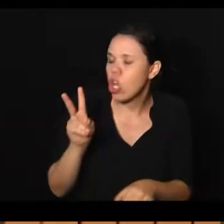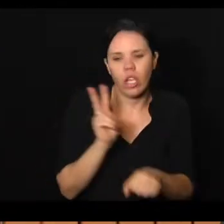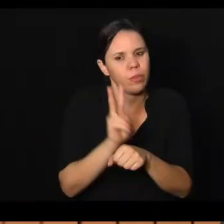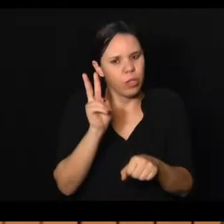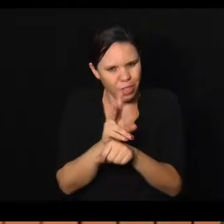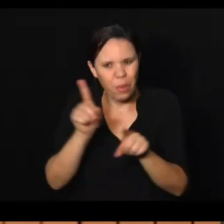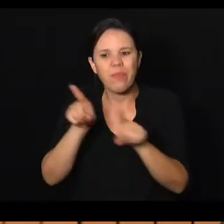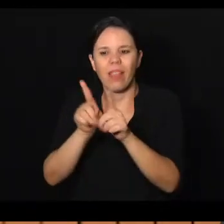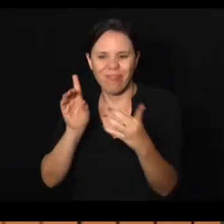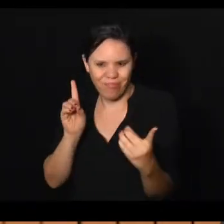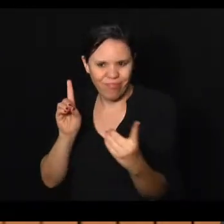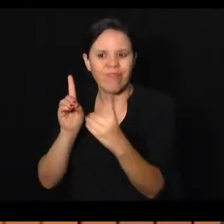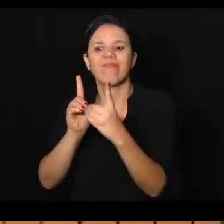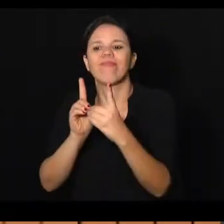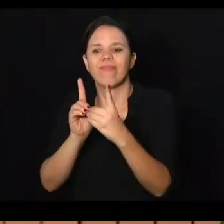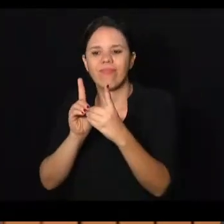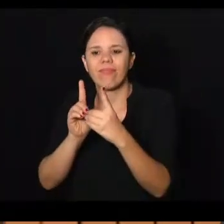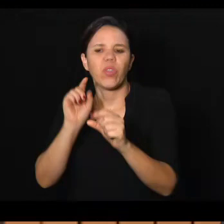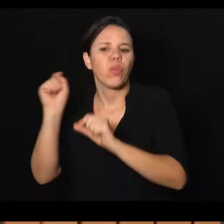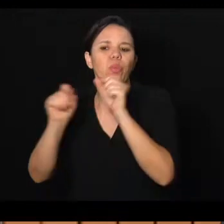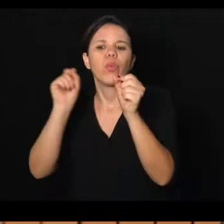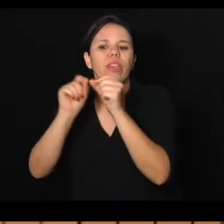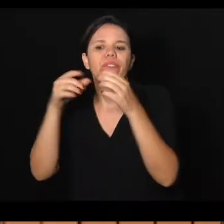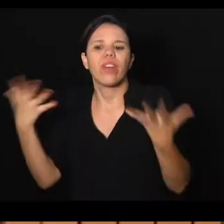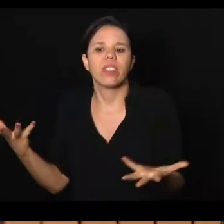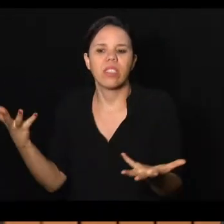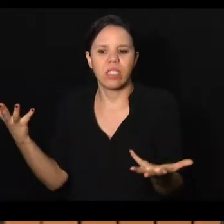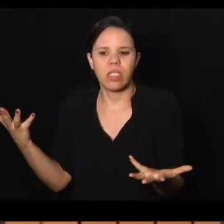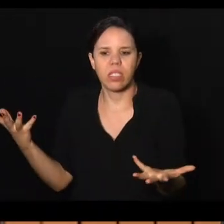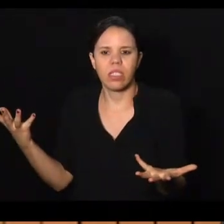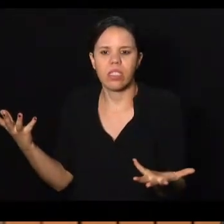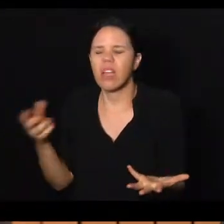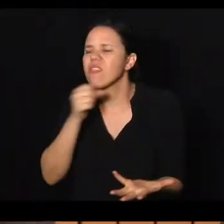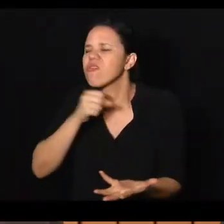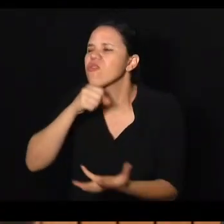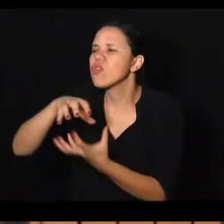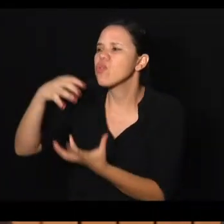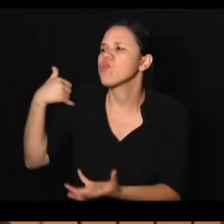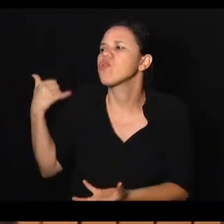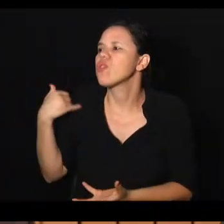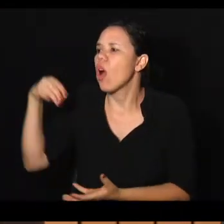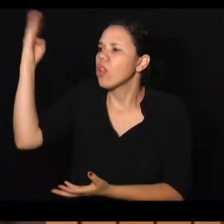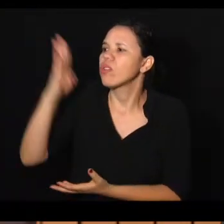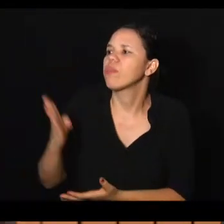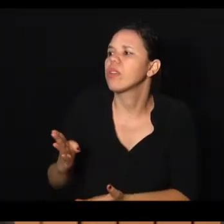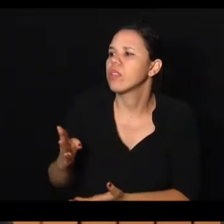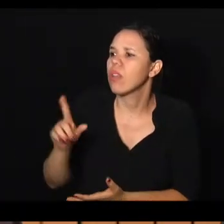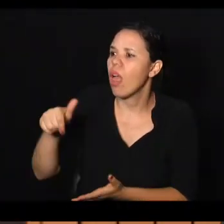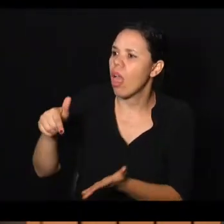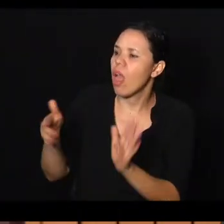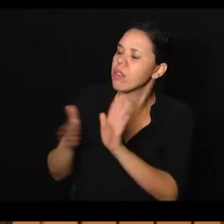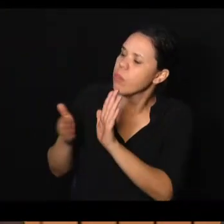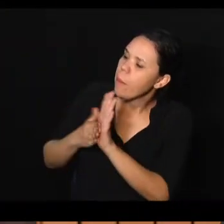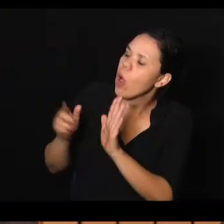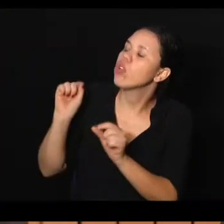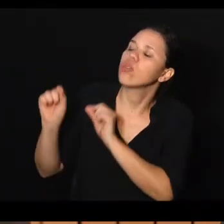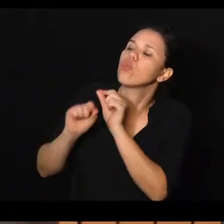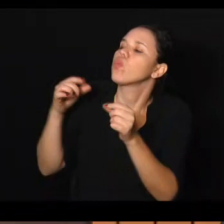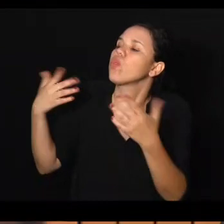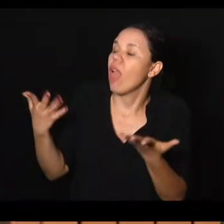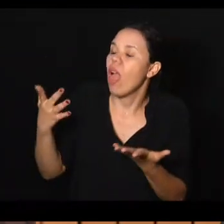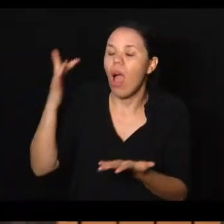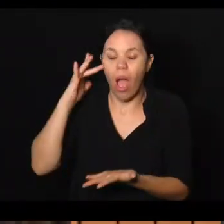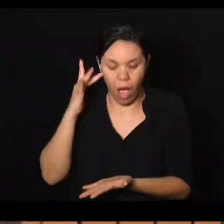de assistência. O que fazer com os idosos no Brasil? E a secretaria vem com uma proposta que eu considero